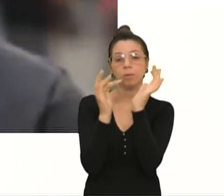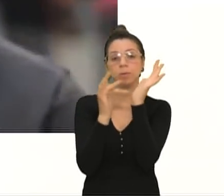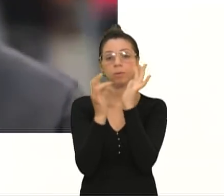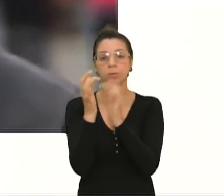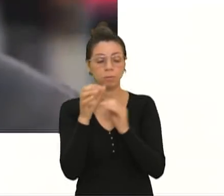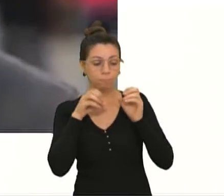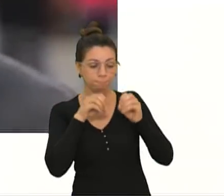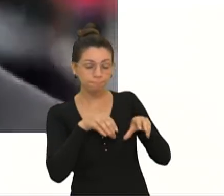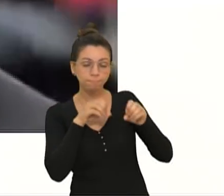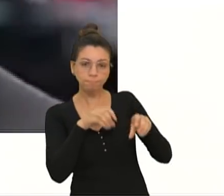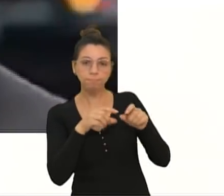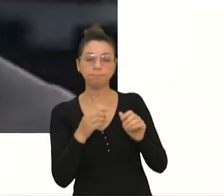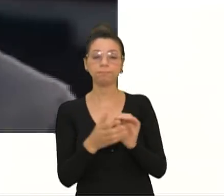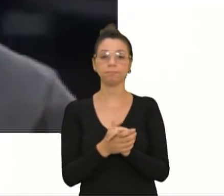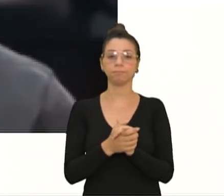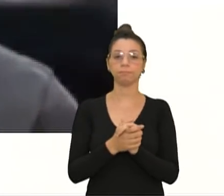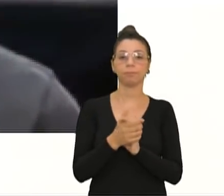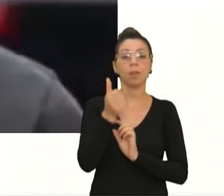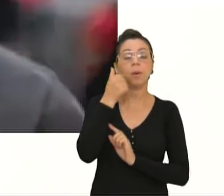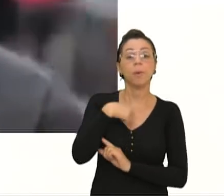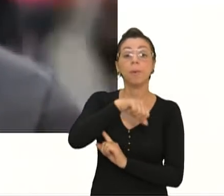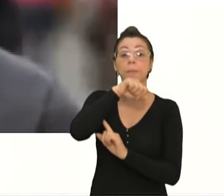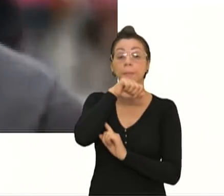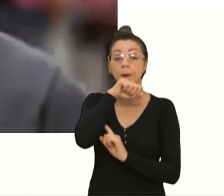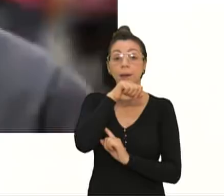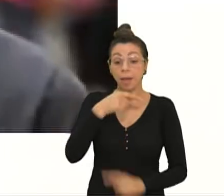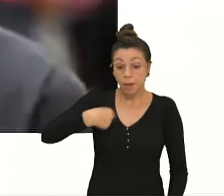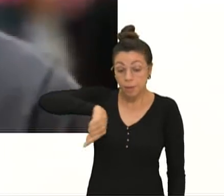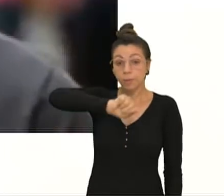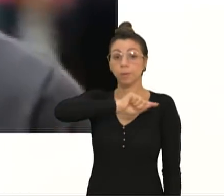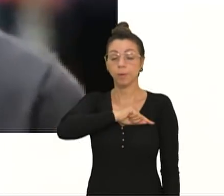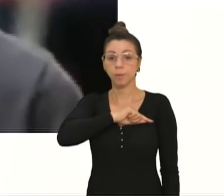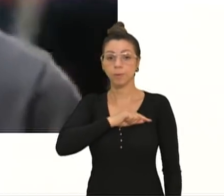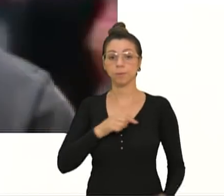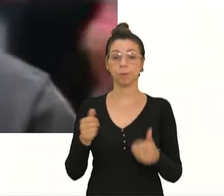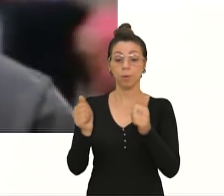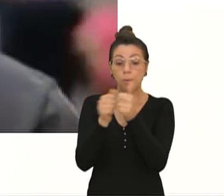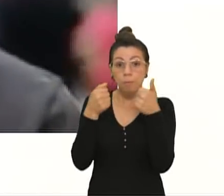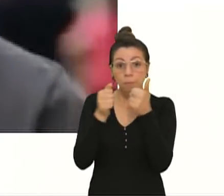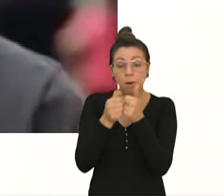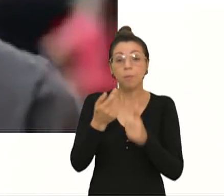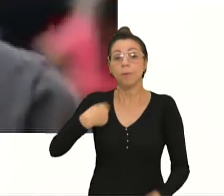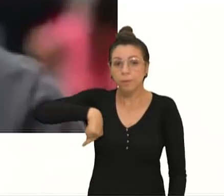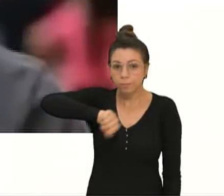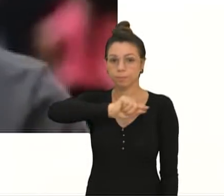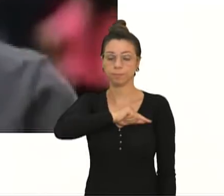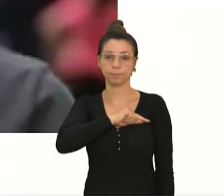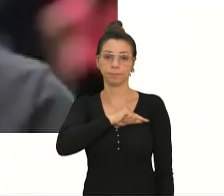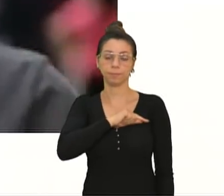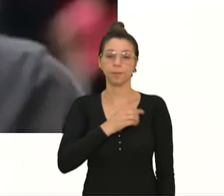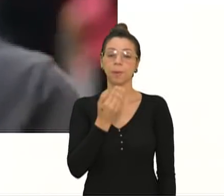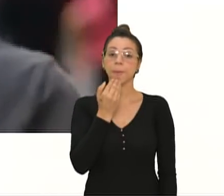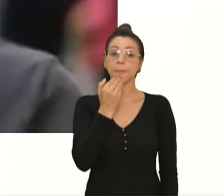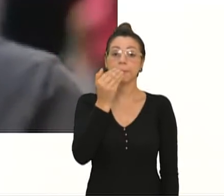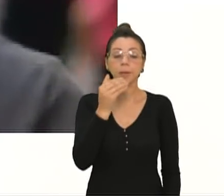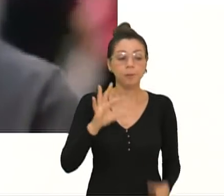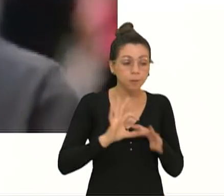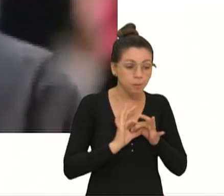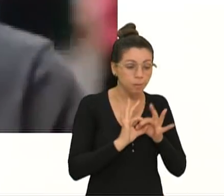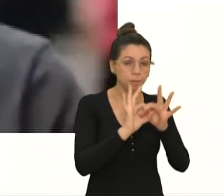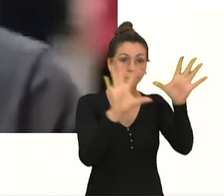ensina, ele diz que o Pai é nosso, ele diz que o pão é nosso. Quando pede livramento, ele